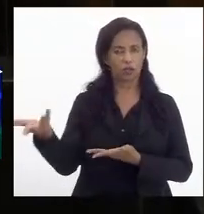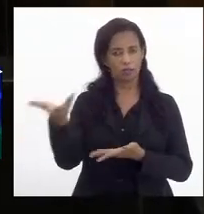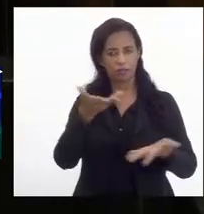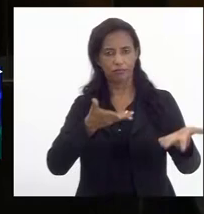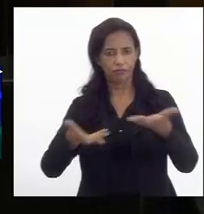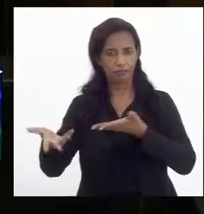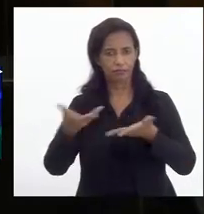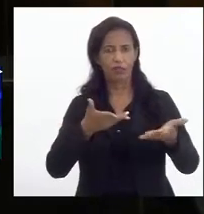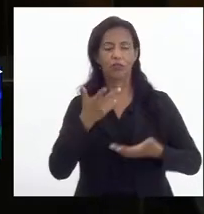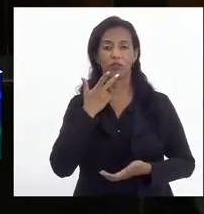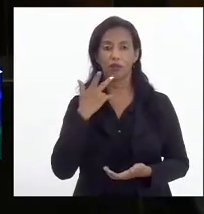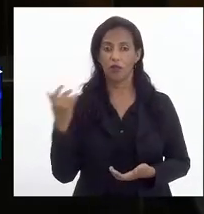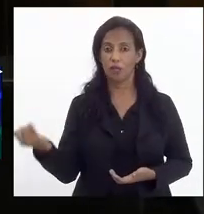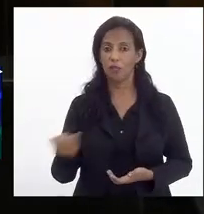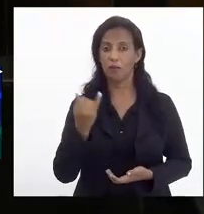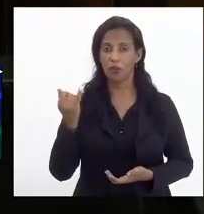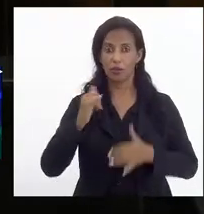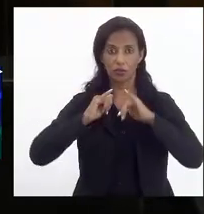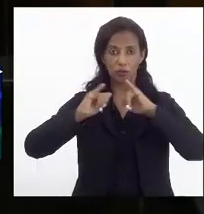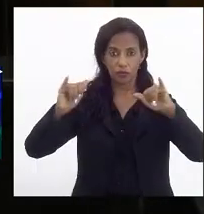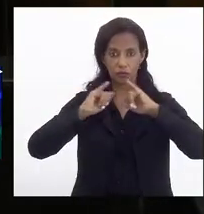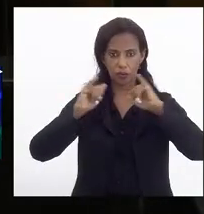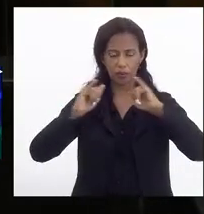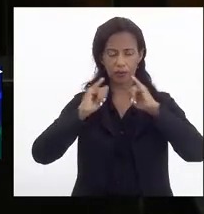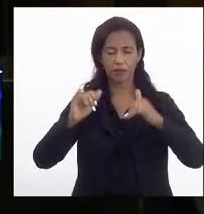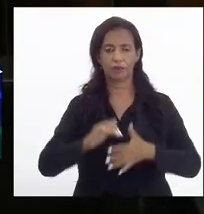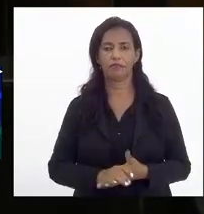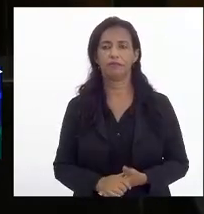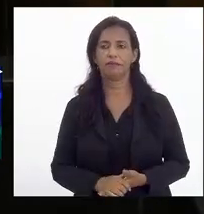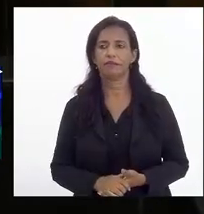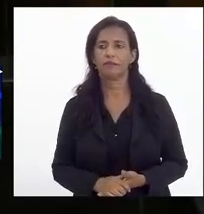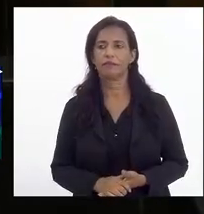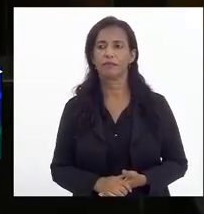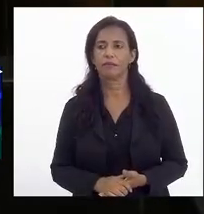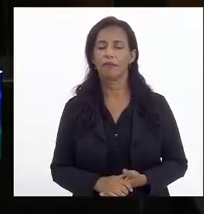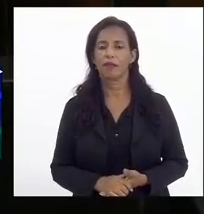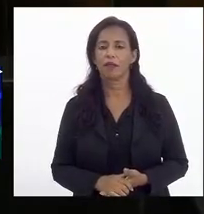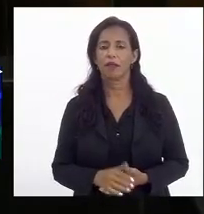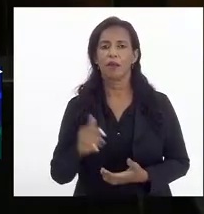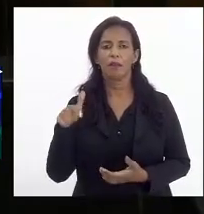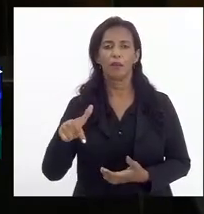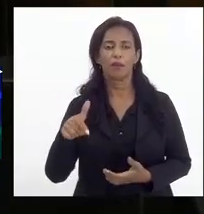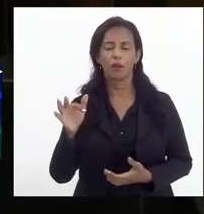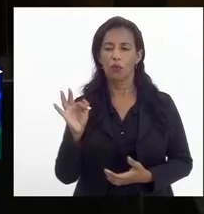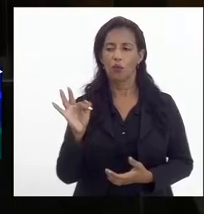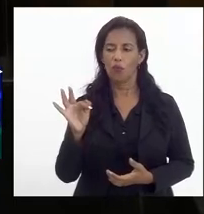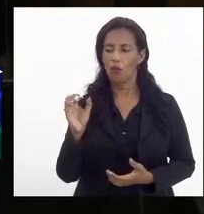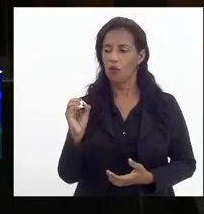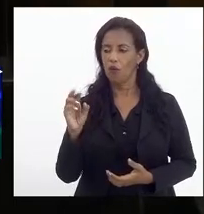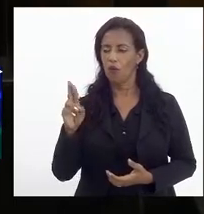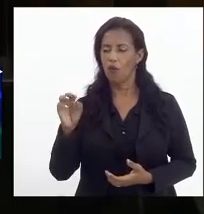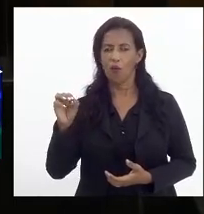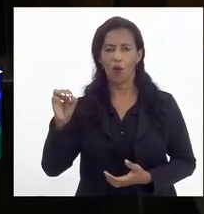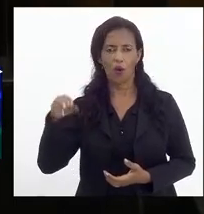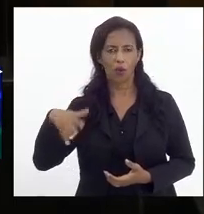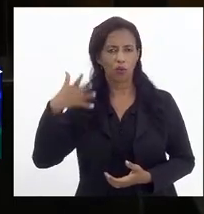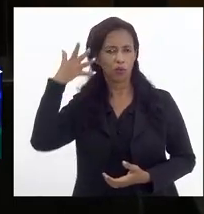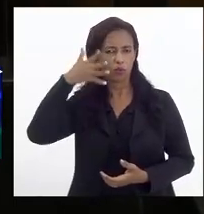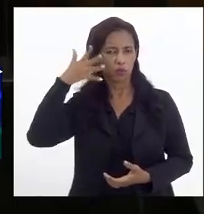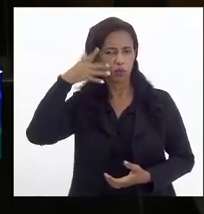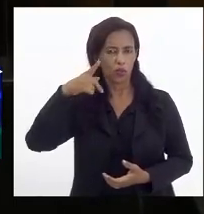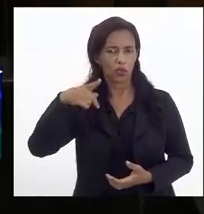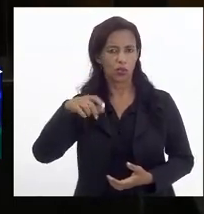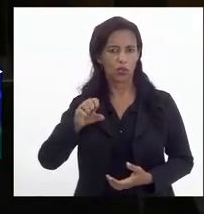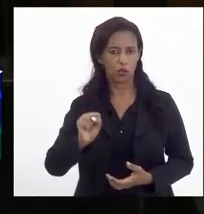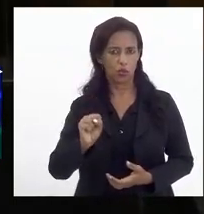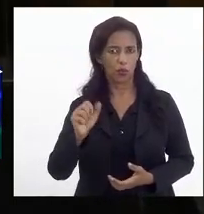repercutir a importante nota elaborada e difundida pelos próprios que o Fórum de pró-reitores de pesquisa e